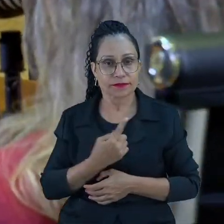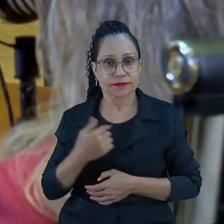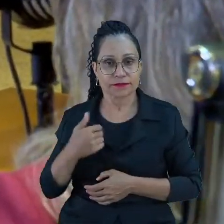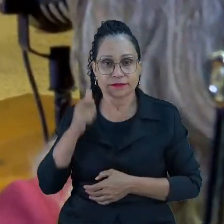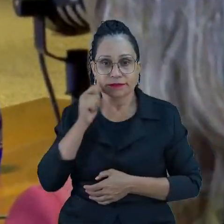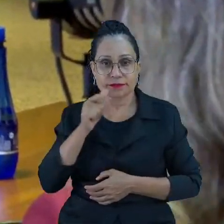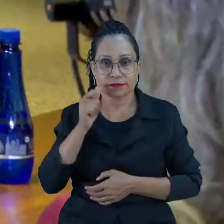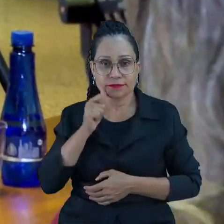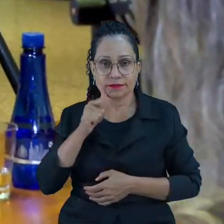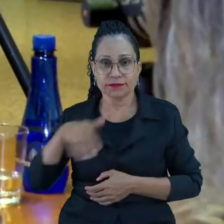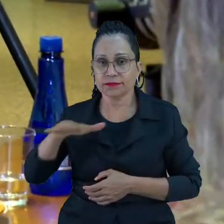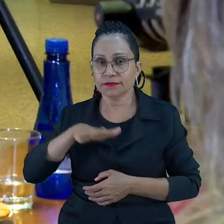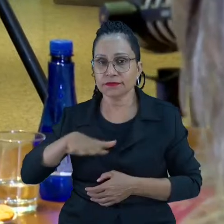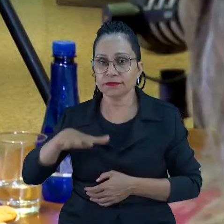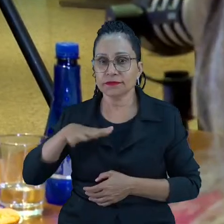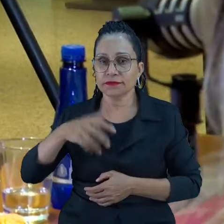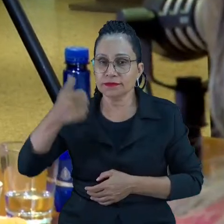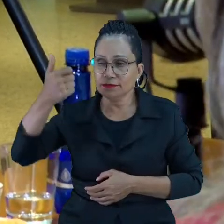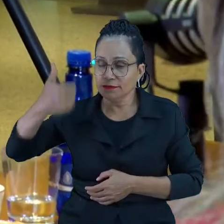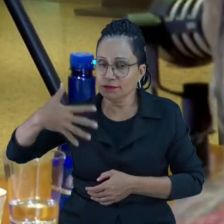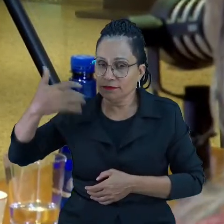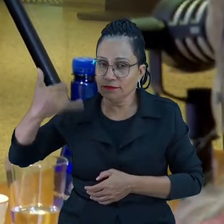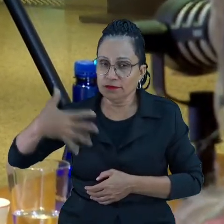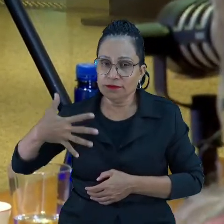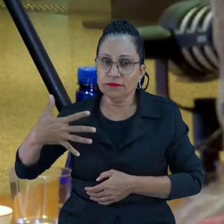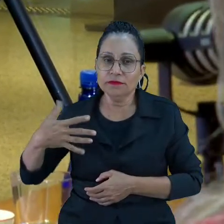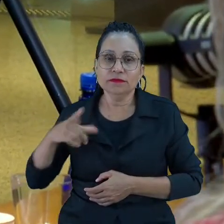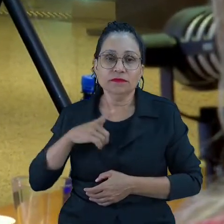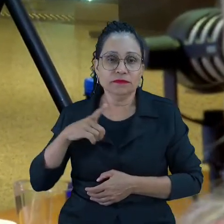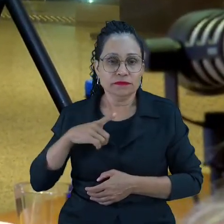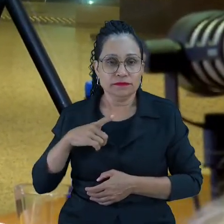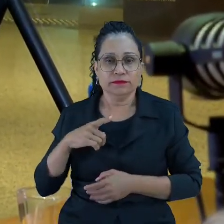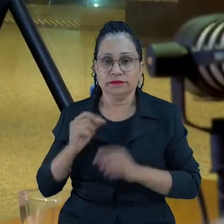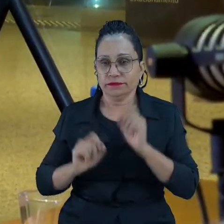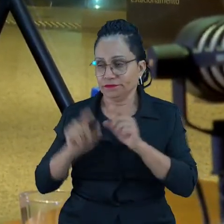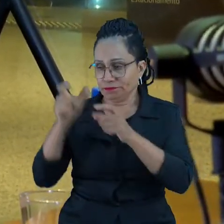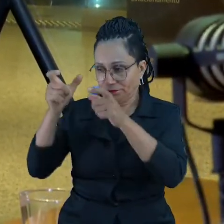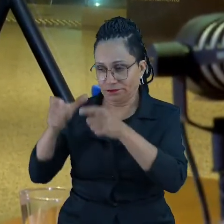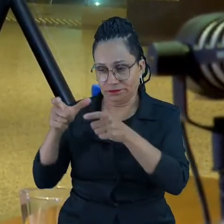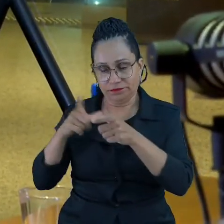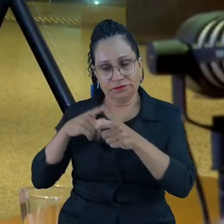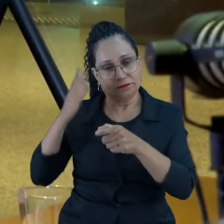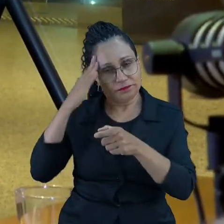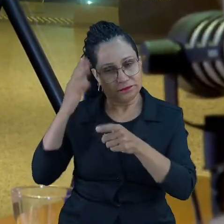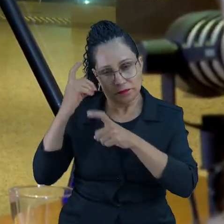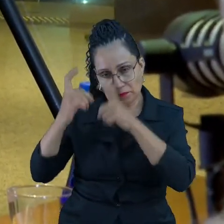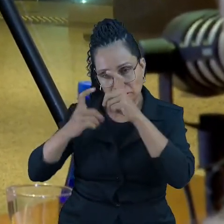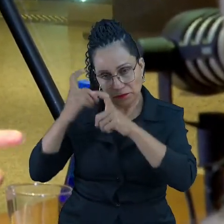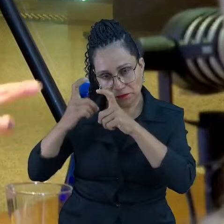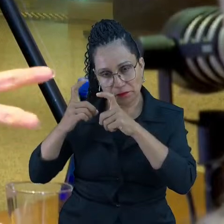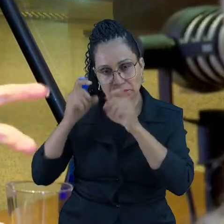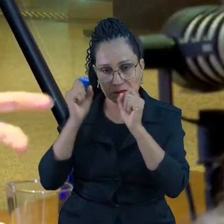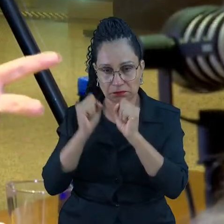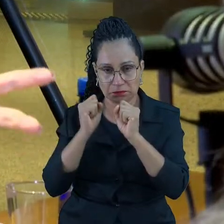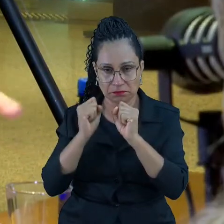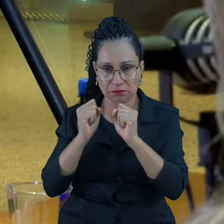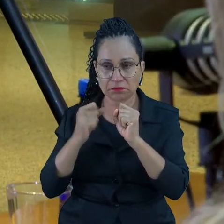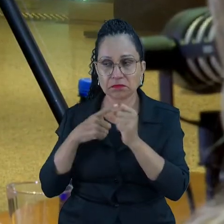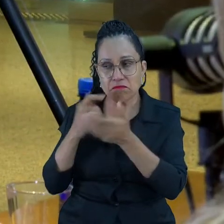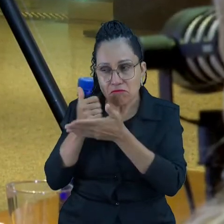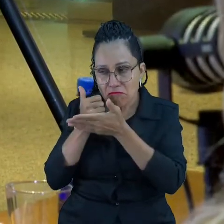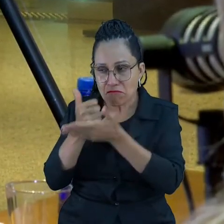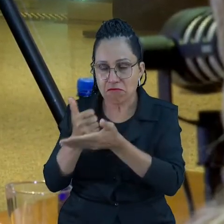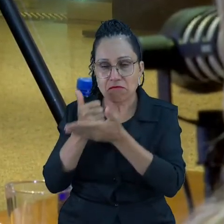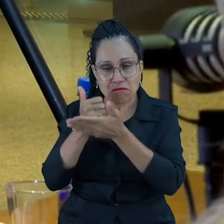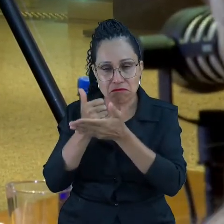aqui nesse espaço de fala, de a gente saber que existem lugares que estão preocupados e que a gente pode, né, ter esse apoio todo